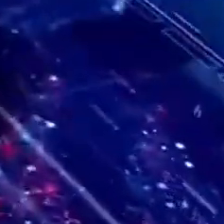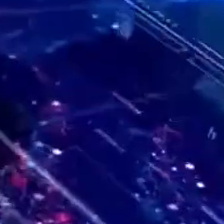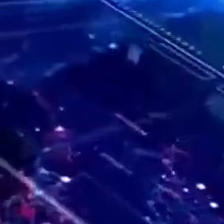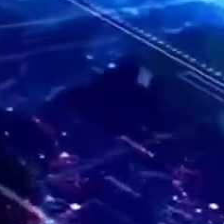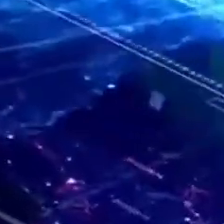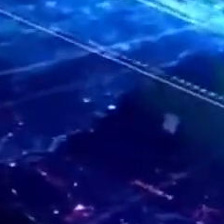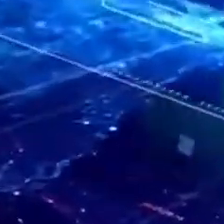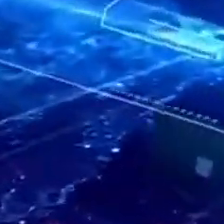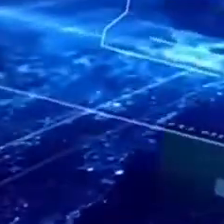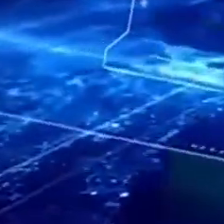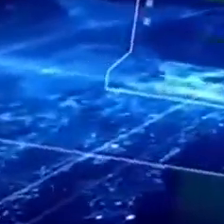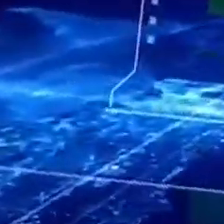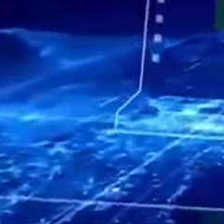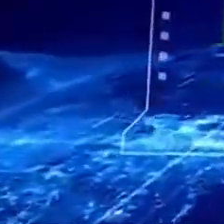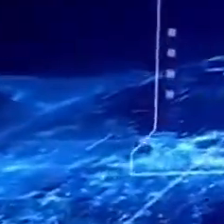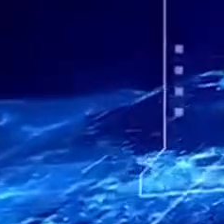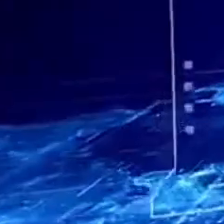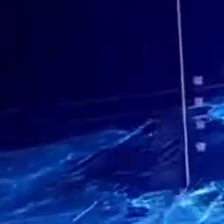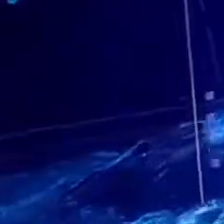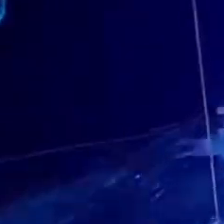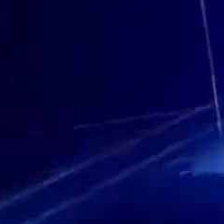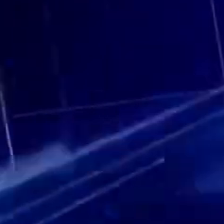esperar s